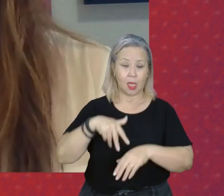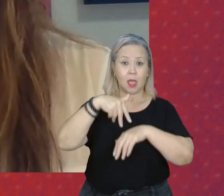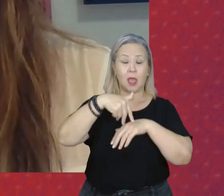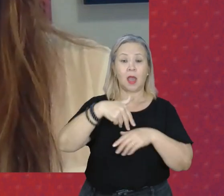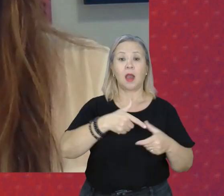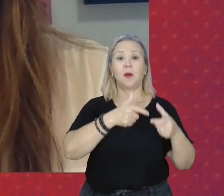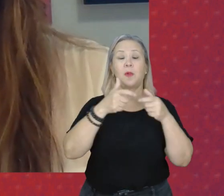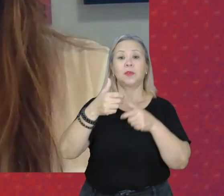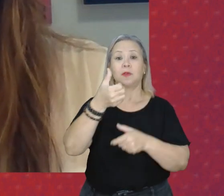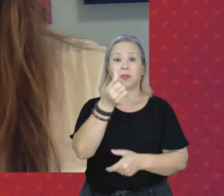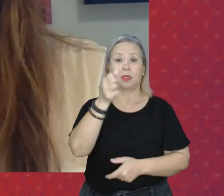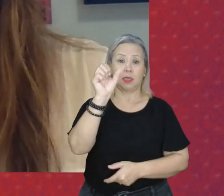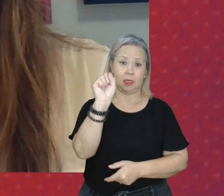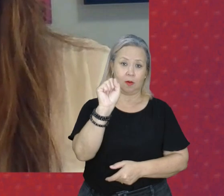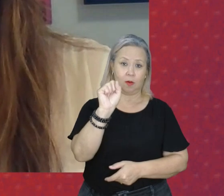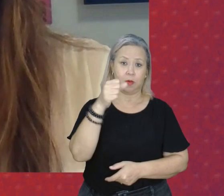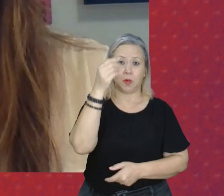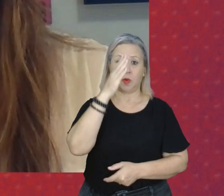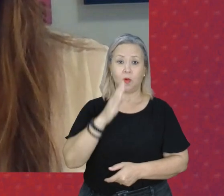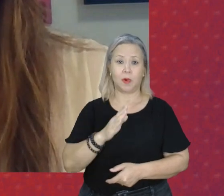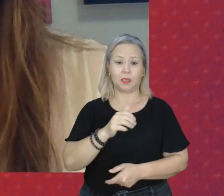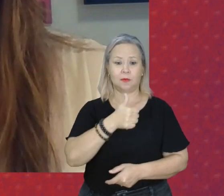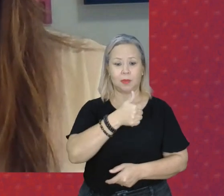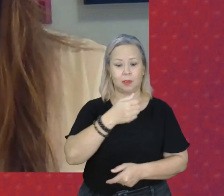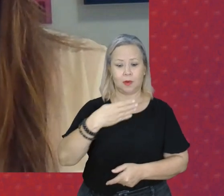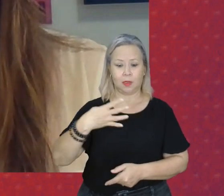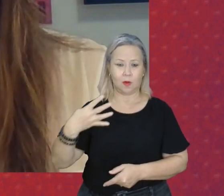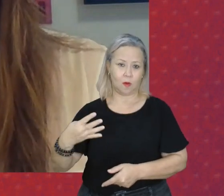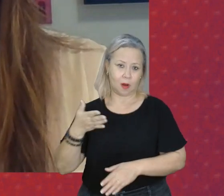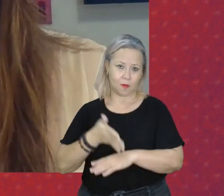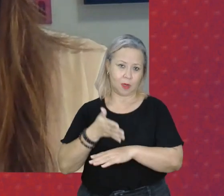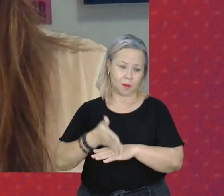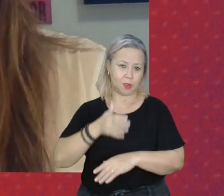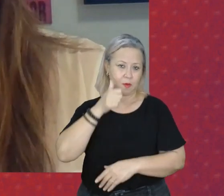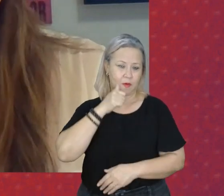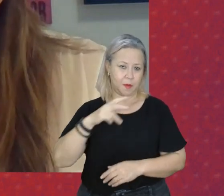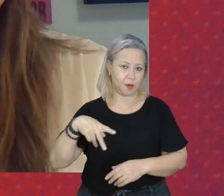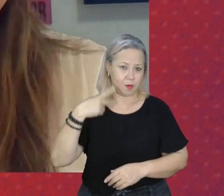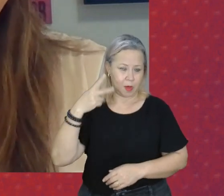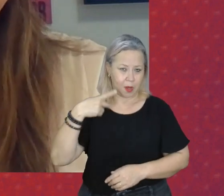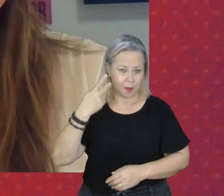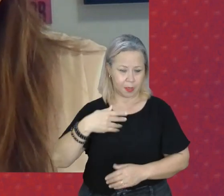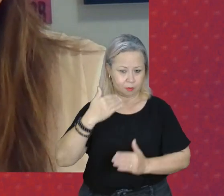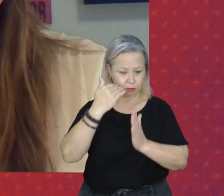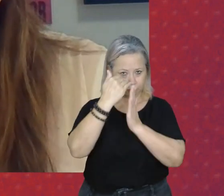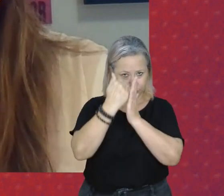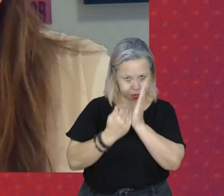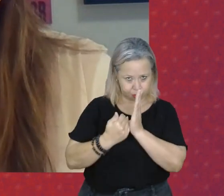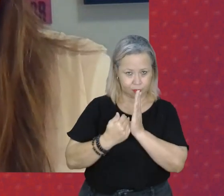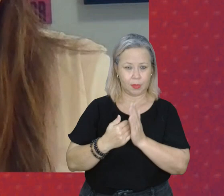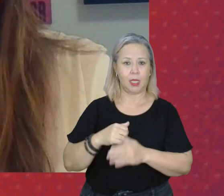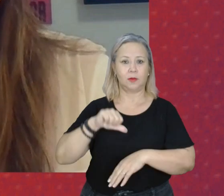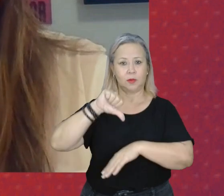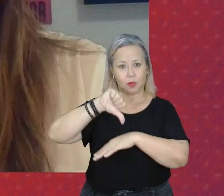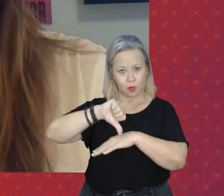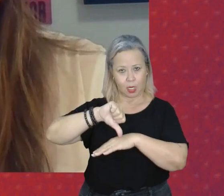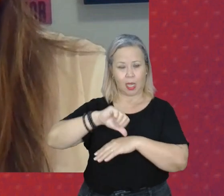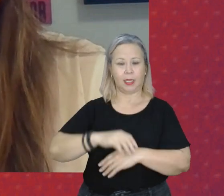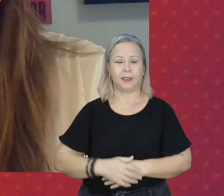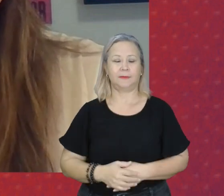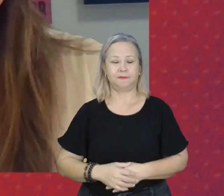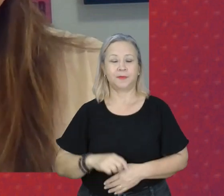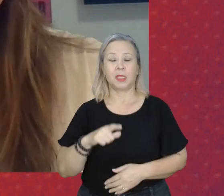o Brasil está na posição 144 de participação feminina nos parlamentos. A gente tem também, por exemplo, 27 unidades